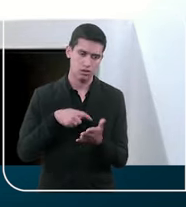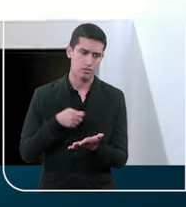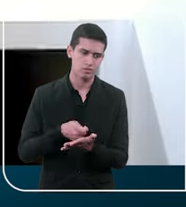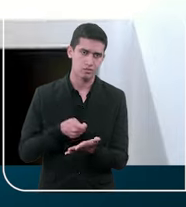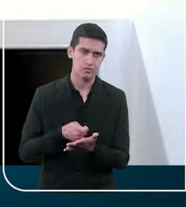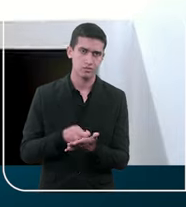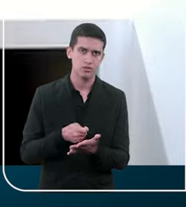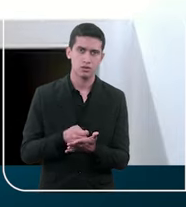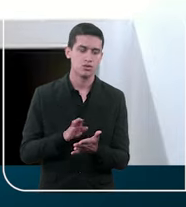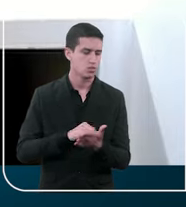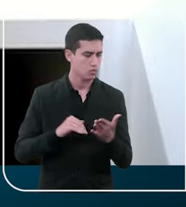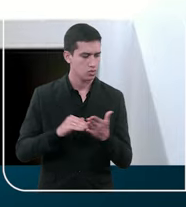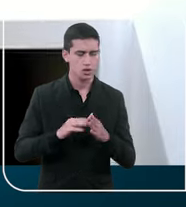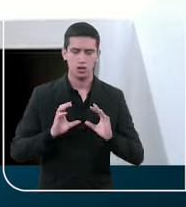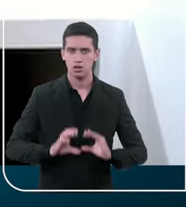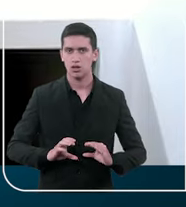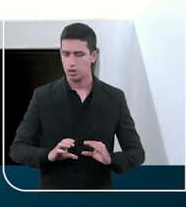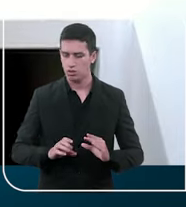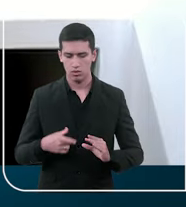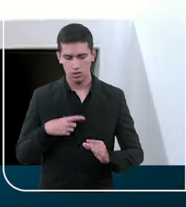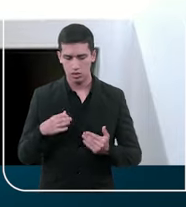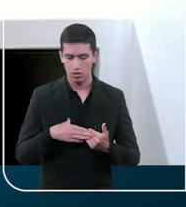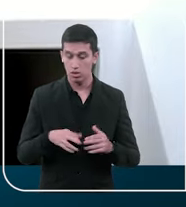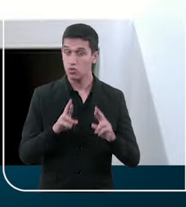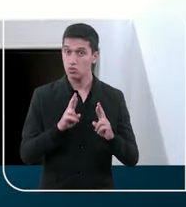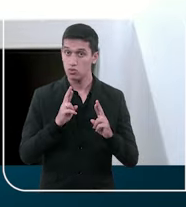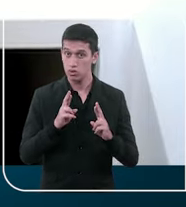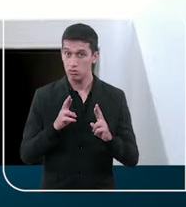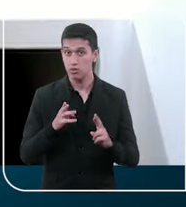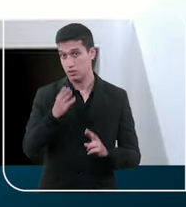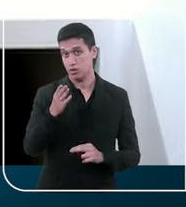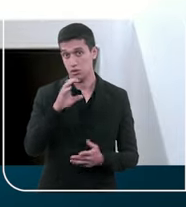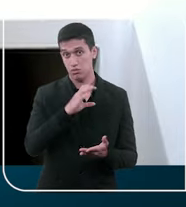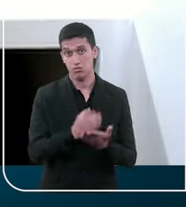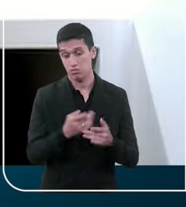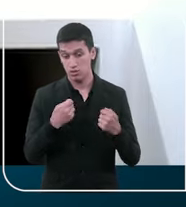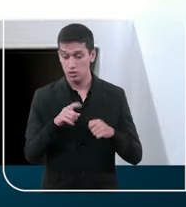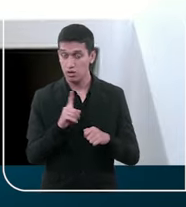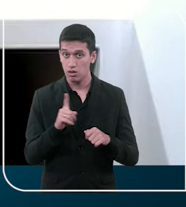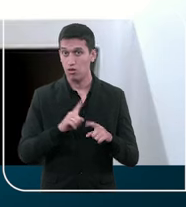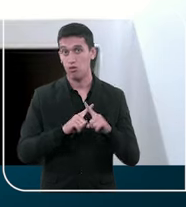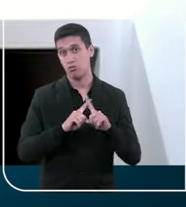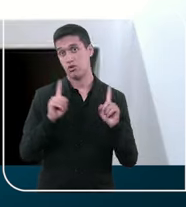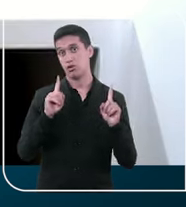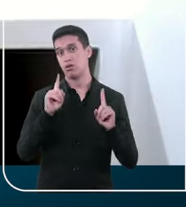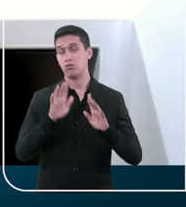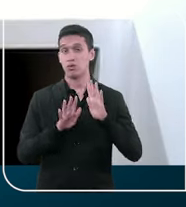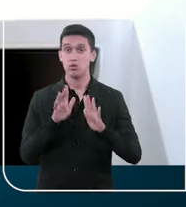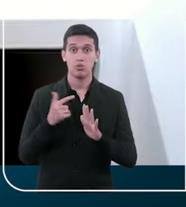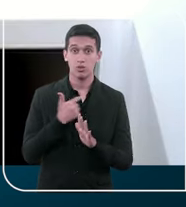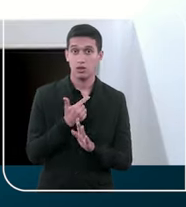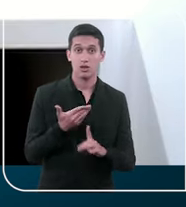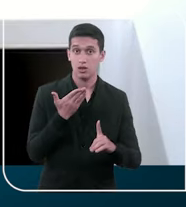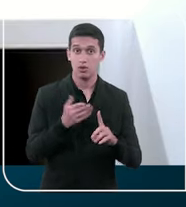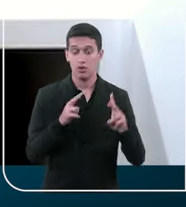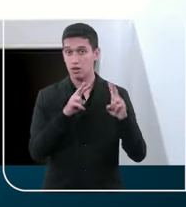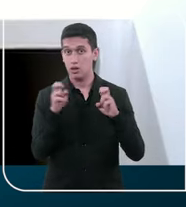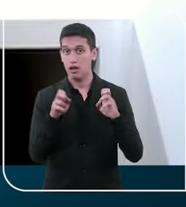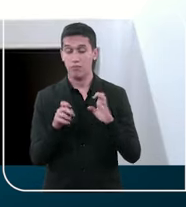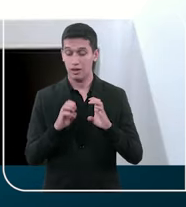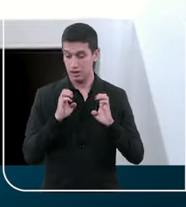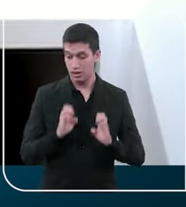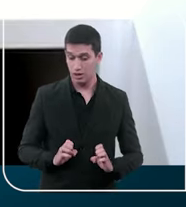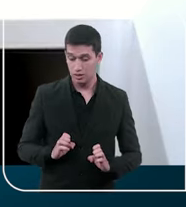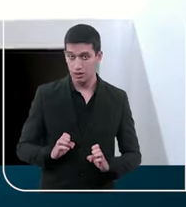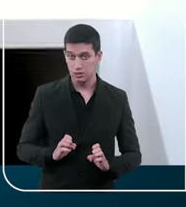é um dever obrigatório de todo cidadão. Então, sendo sorteado, você em tese não pode se recusar, a não ser que haja ali uma